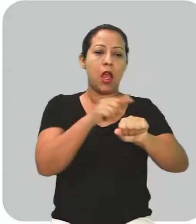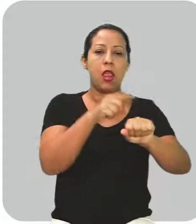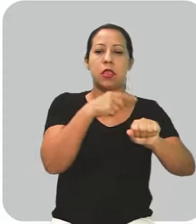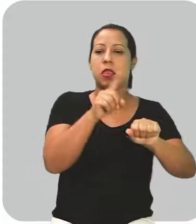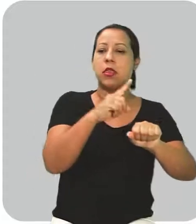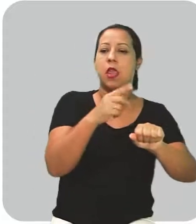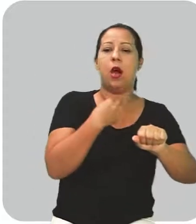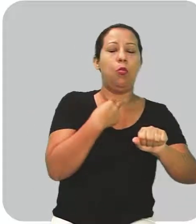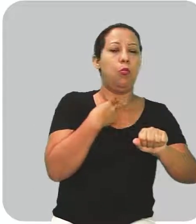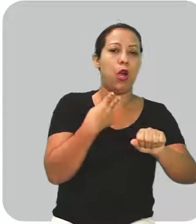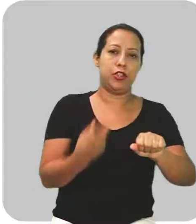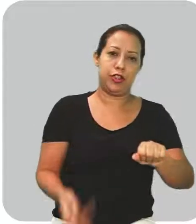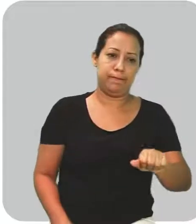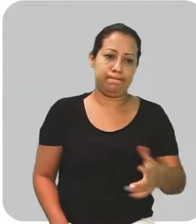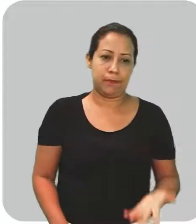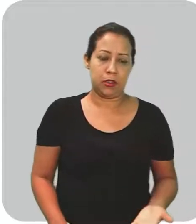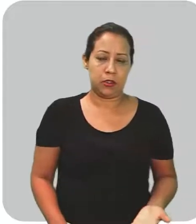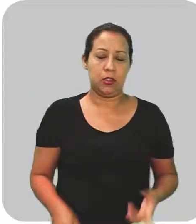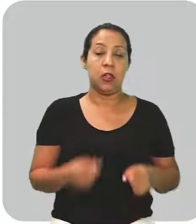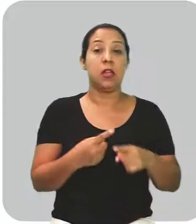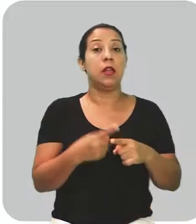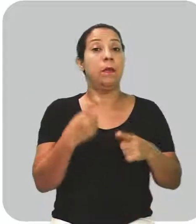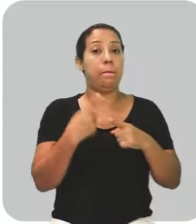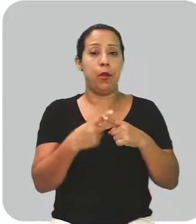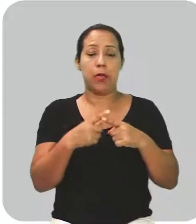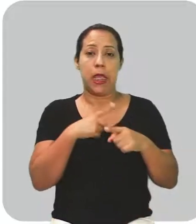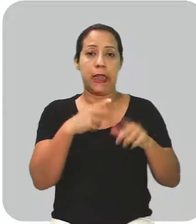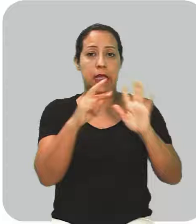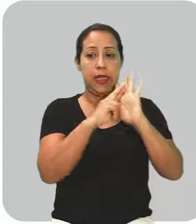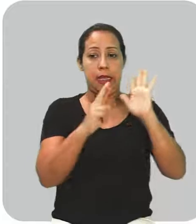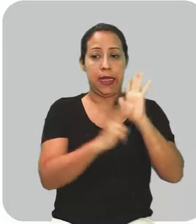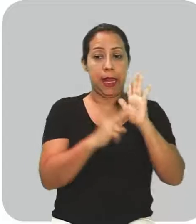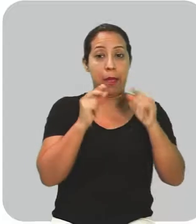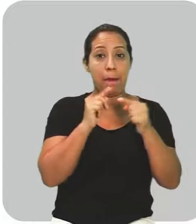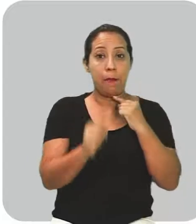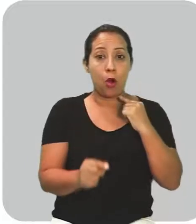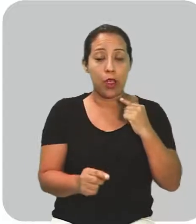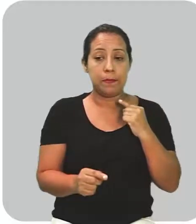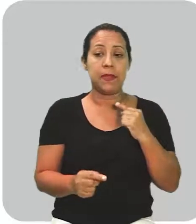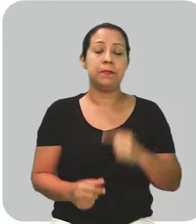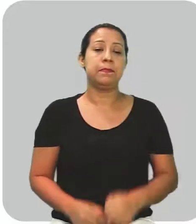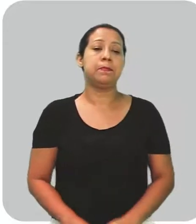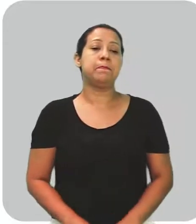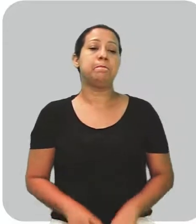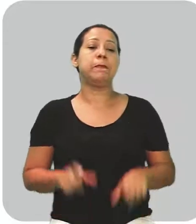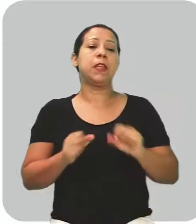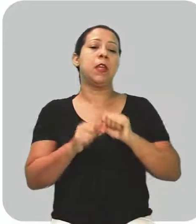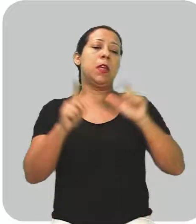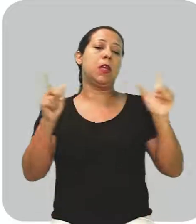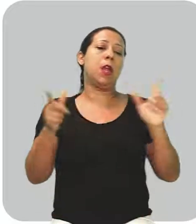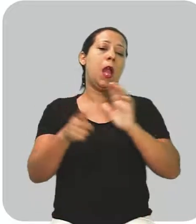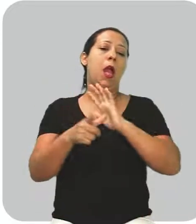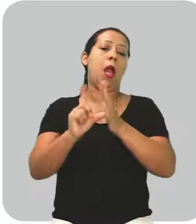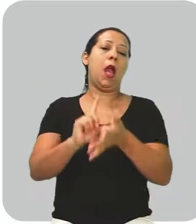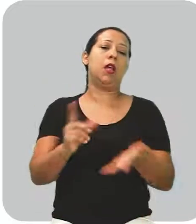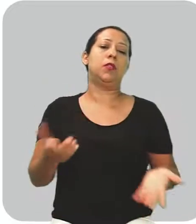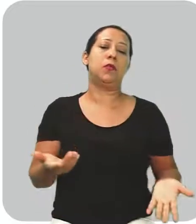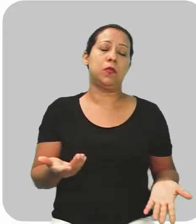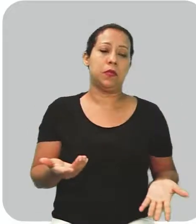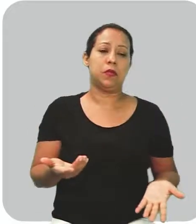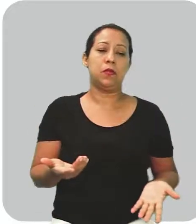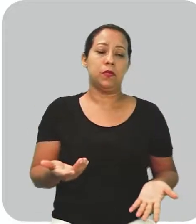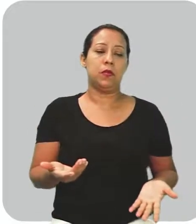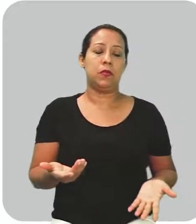a não tem crase devido à regra que proíbe, né? E é claro, antes, né,